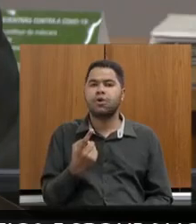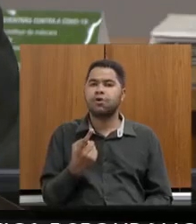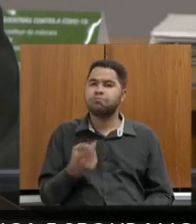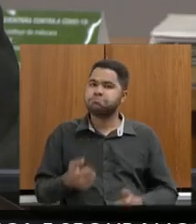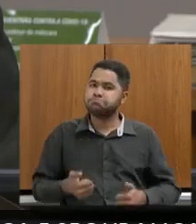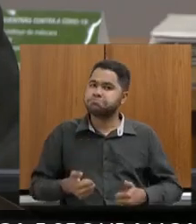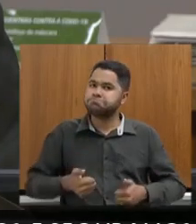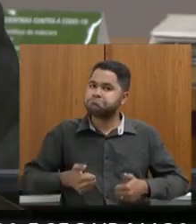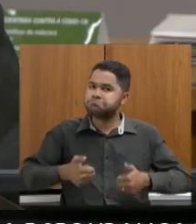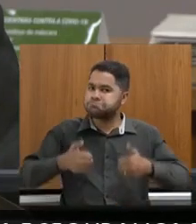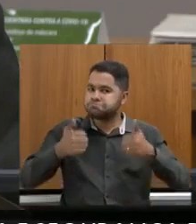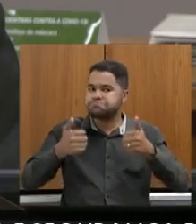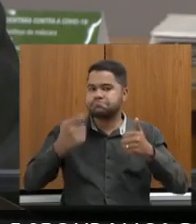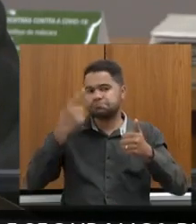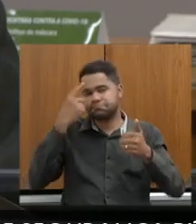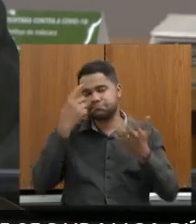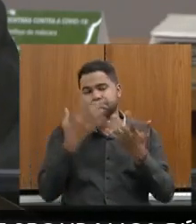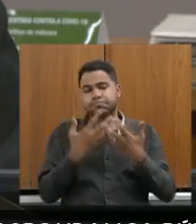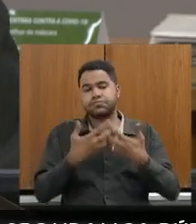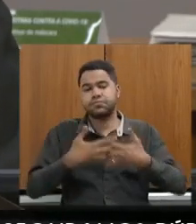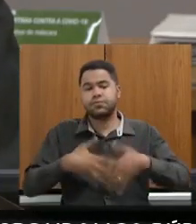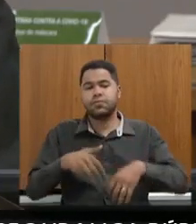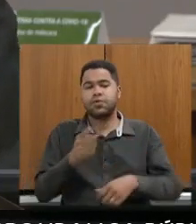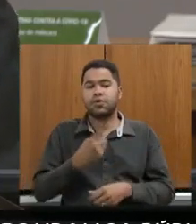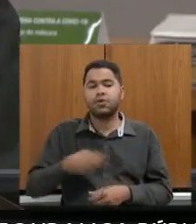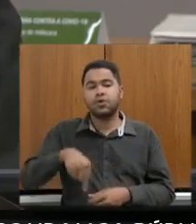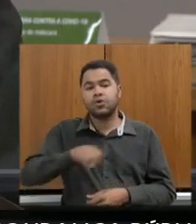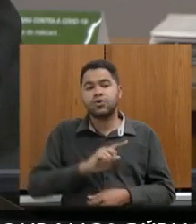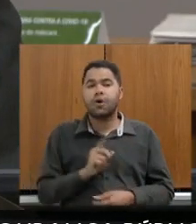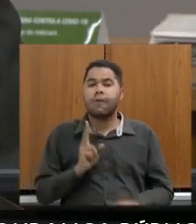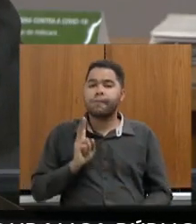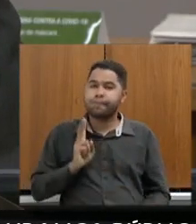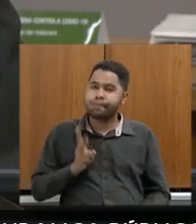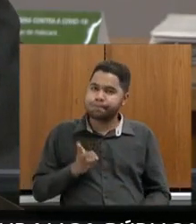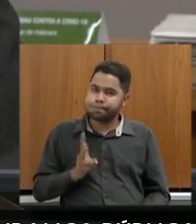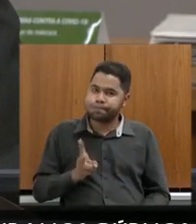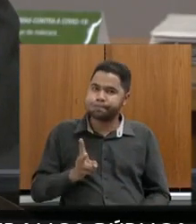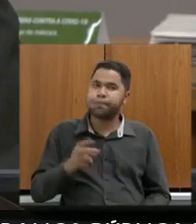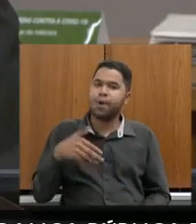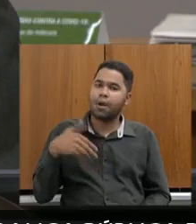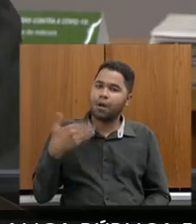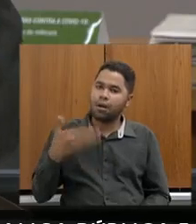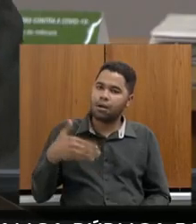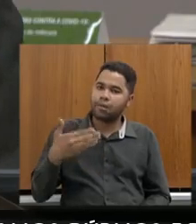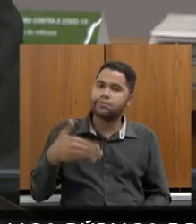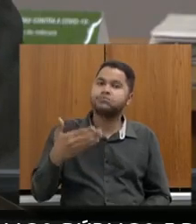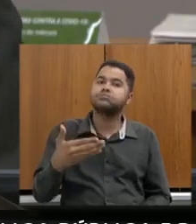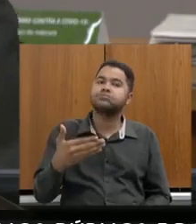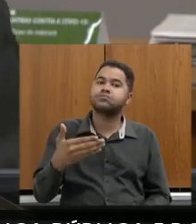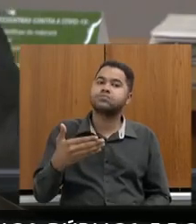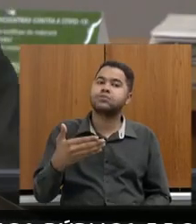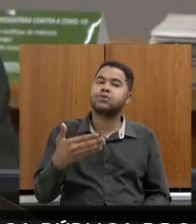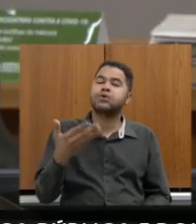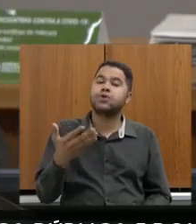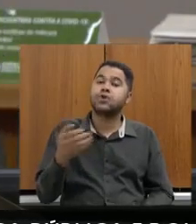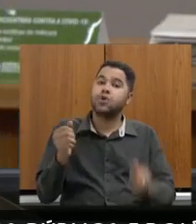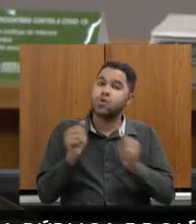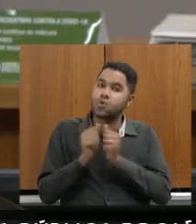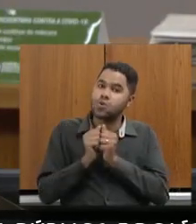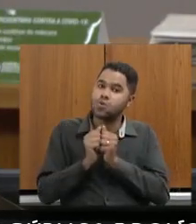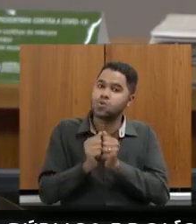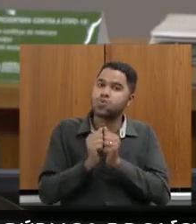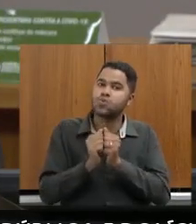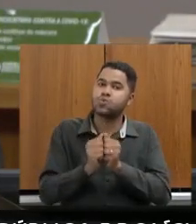otimismo penso que nós haveremos de continuar avançando e avançando juntos